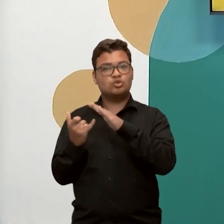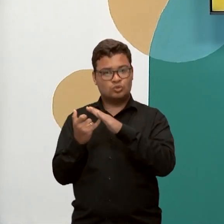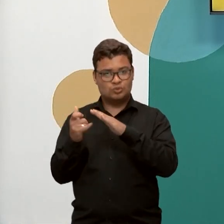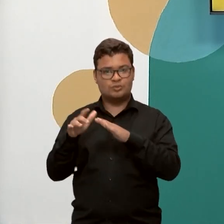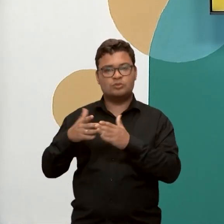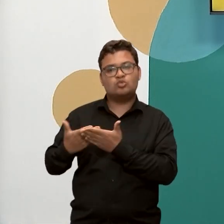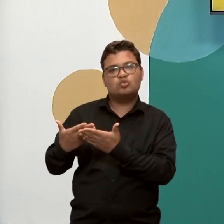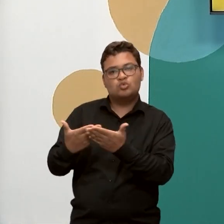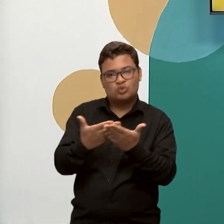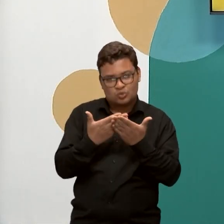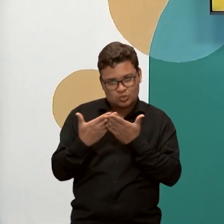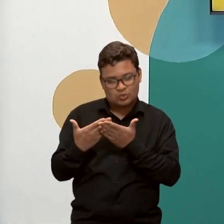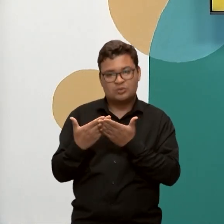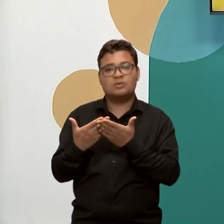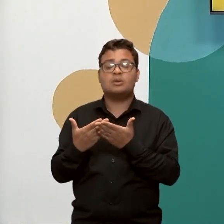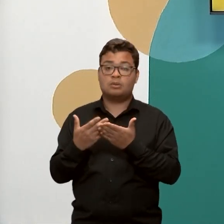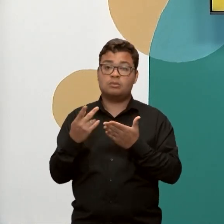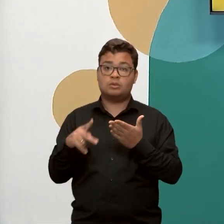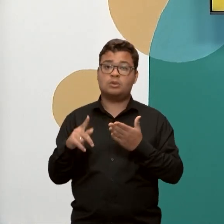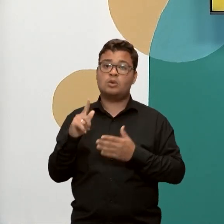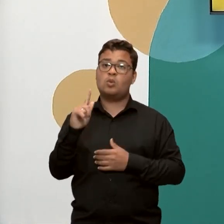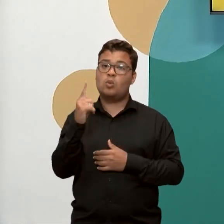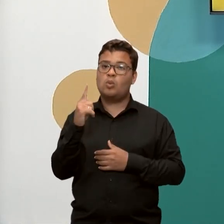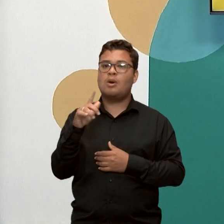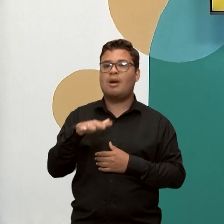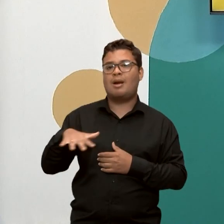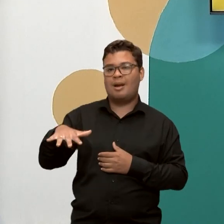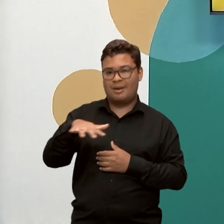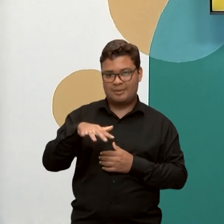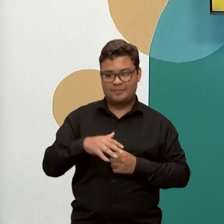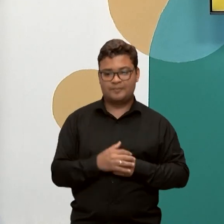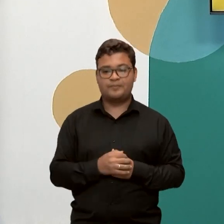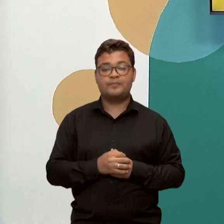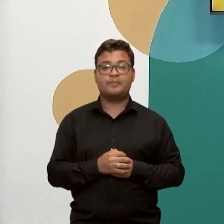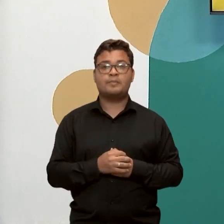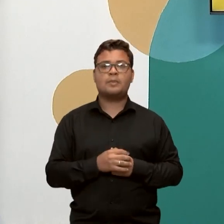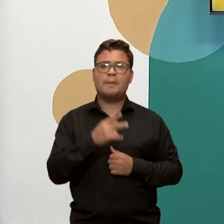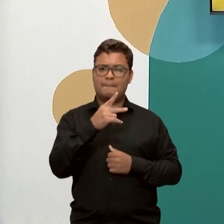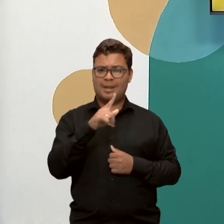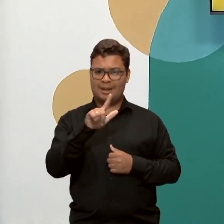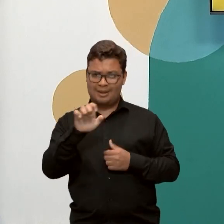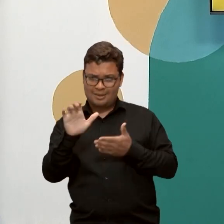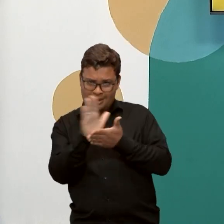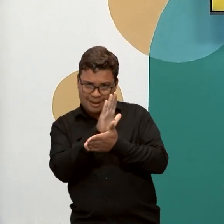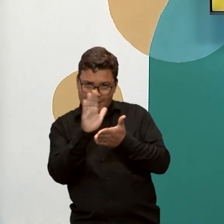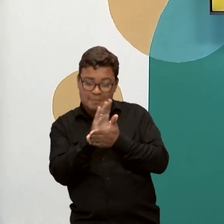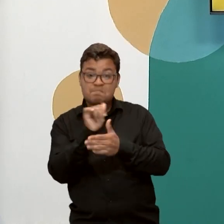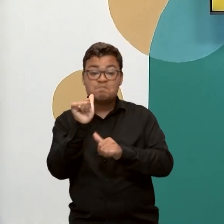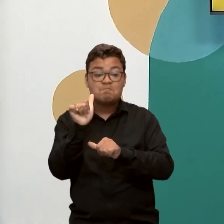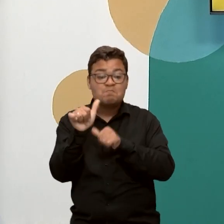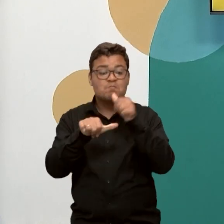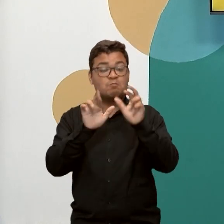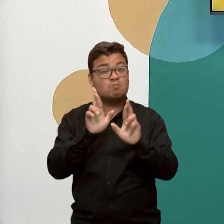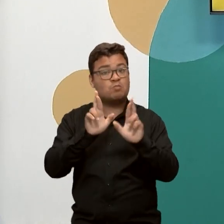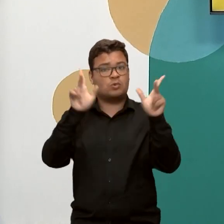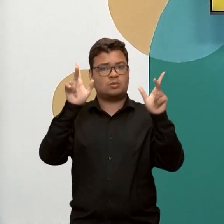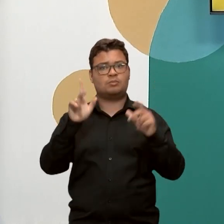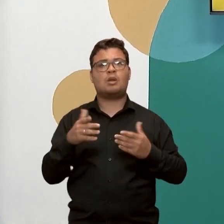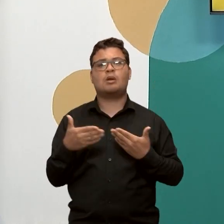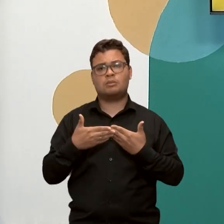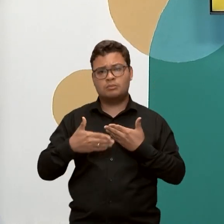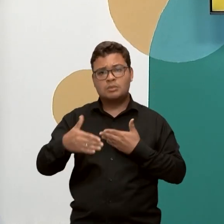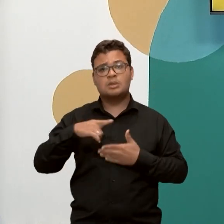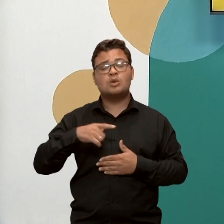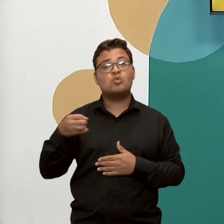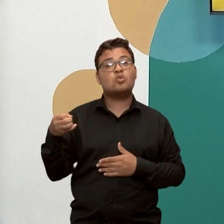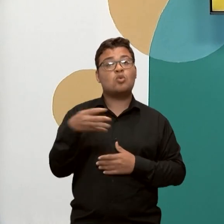Estamos de volta com o Mundo UFG dessa terça-feira e agora o assunto é muito importante para os estudantes da Universidade Federal